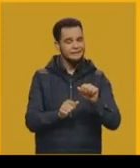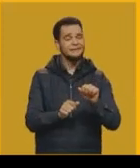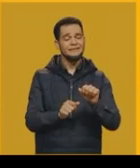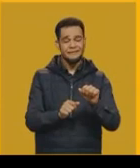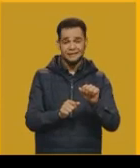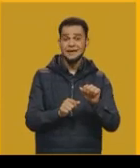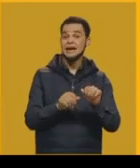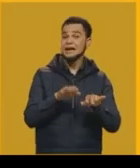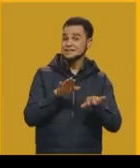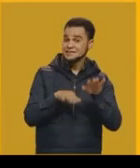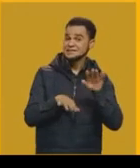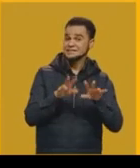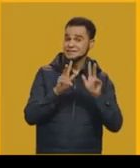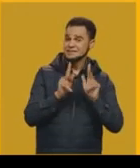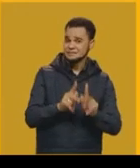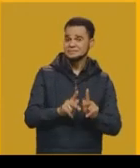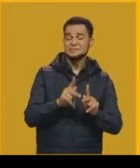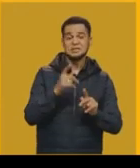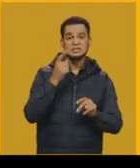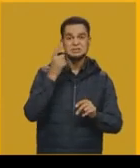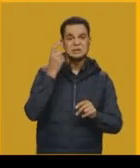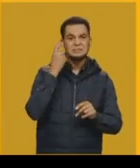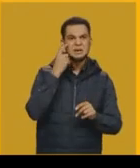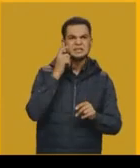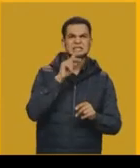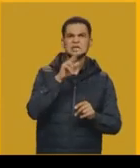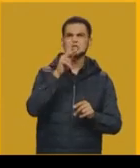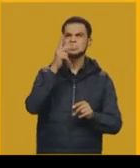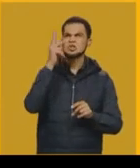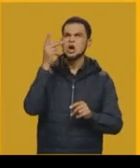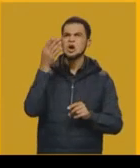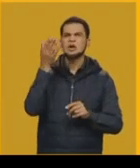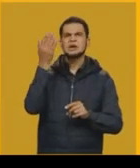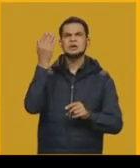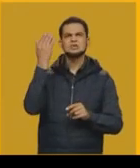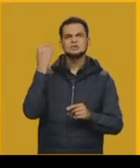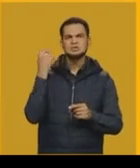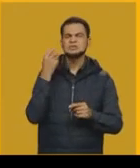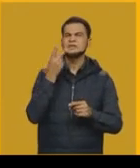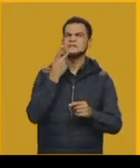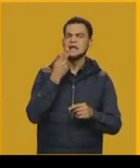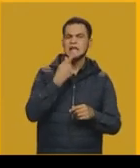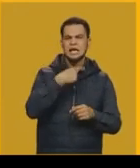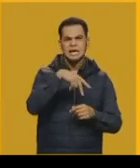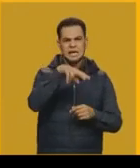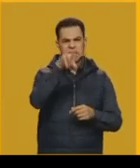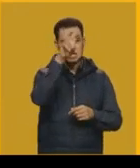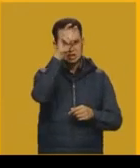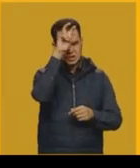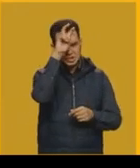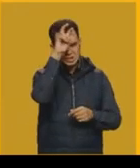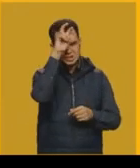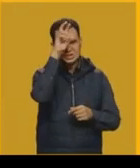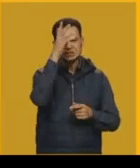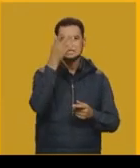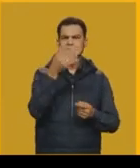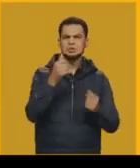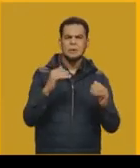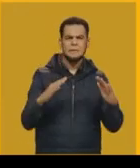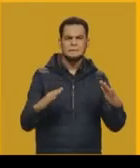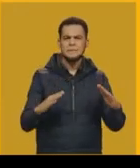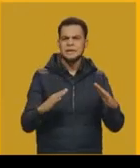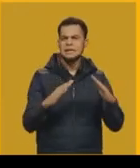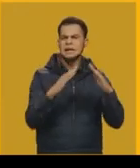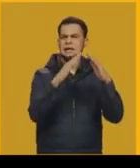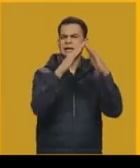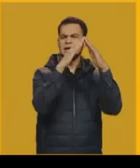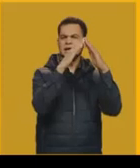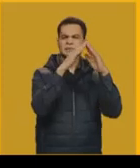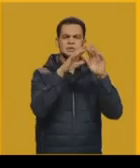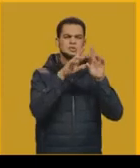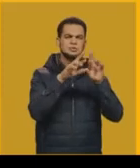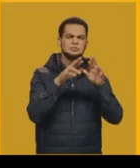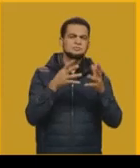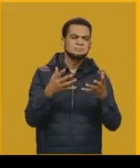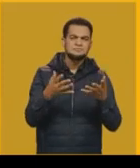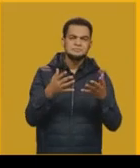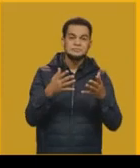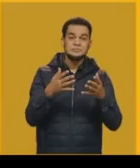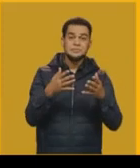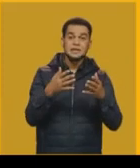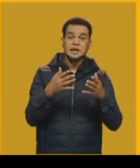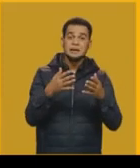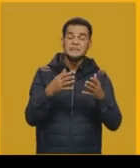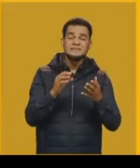muito, principalmente a questão da história antiga, que vem falar de Egito, né, e das pirâmides e tudo, e a gente vê assim, uma falta